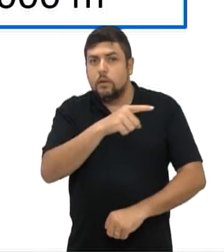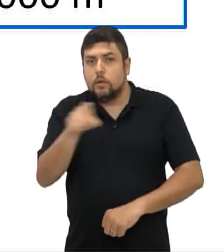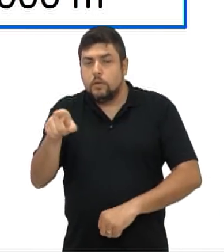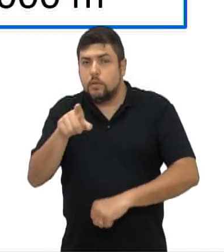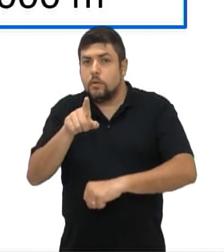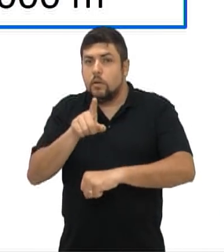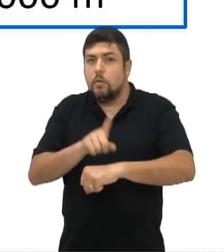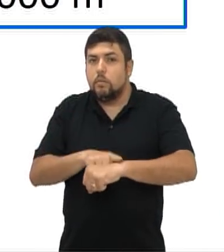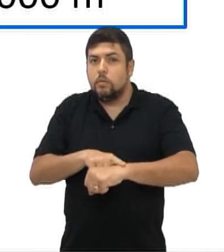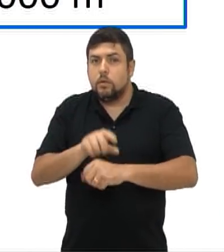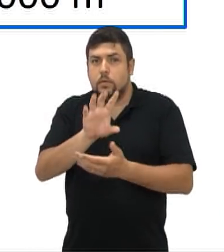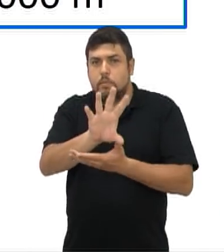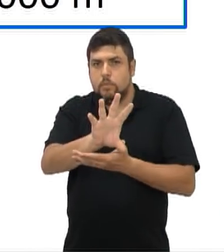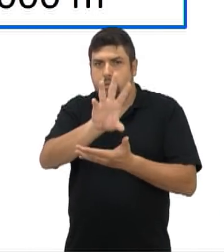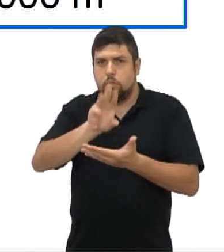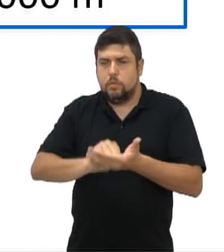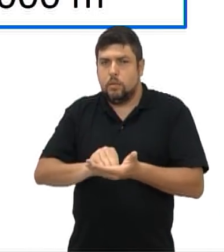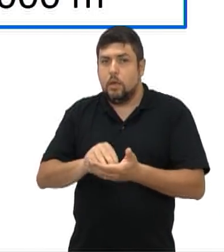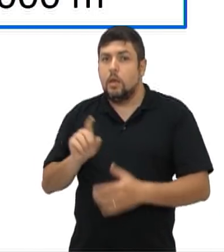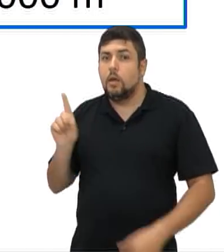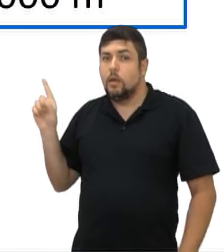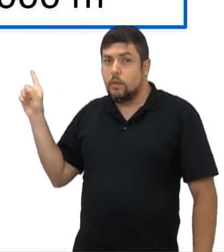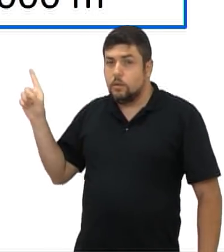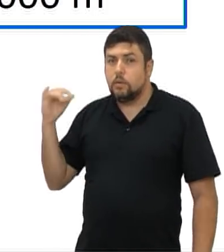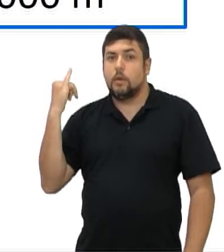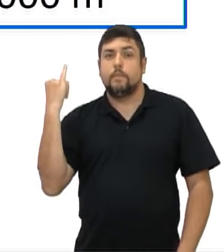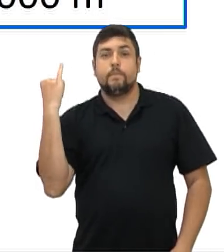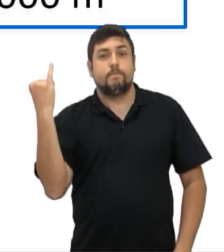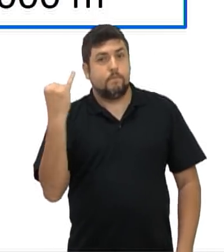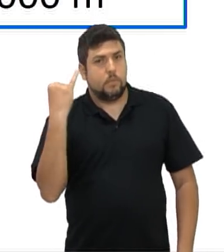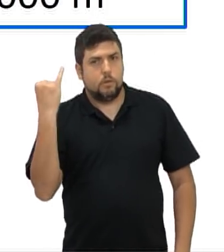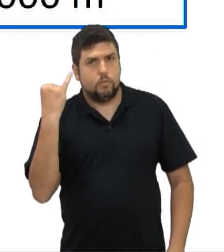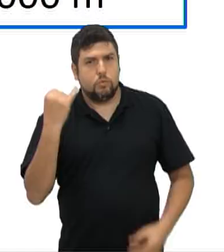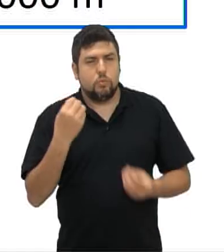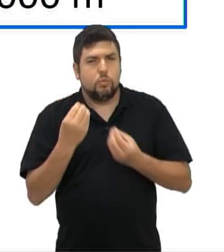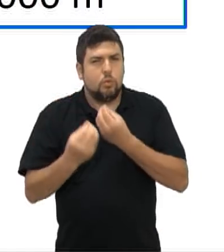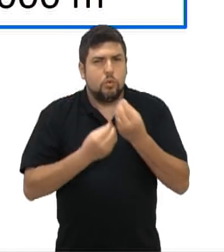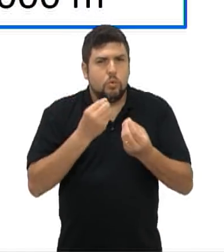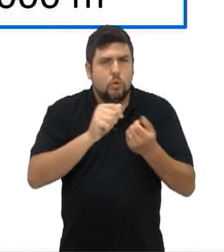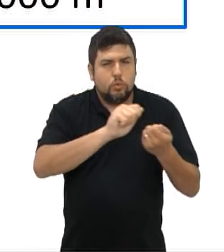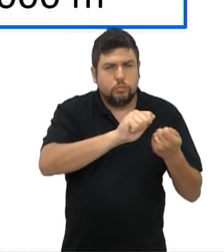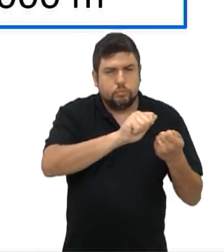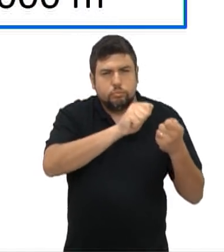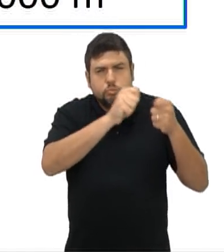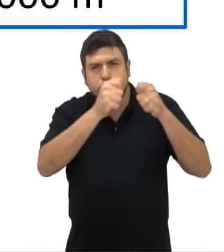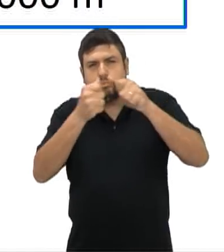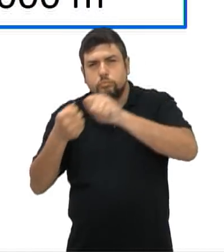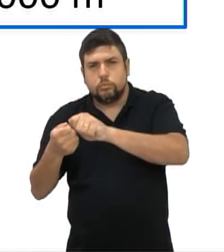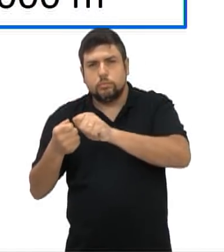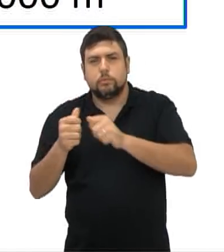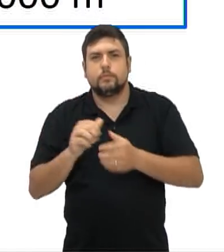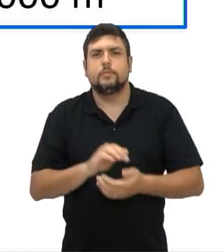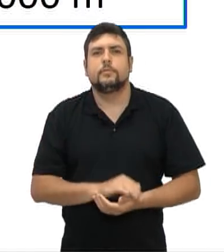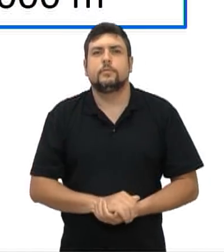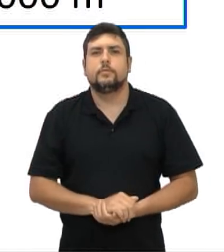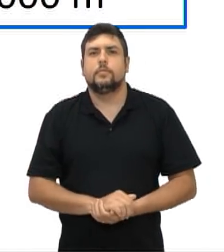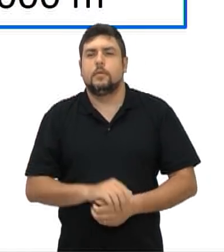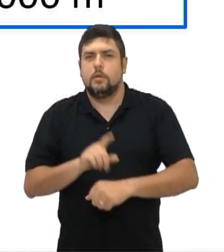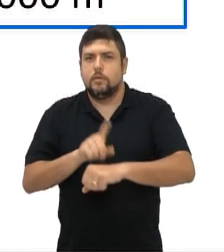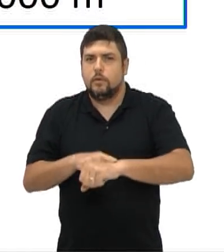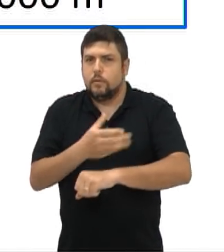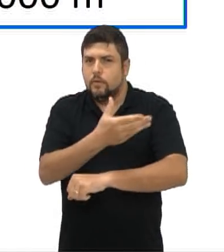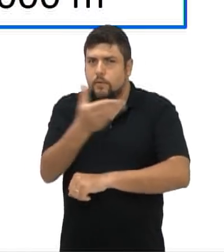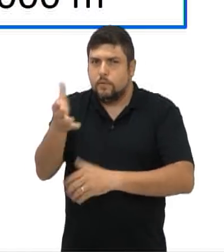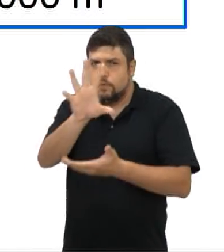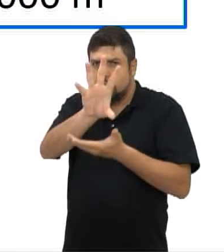são equivalências que são bem importantes para a gente poder pensar em transformações lá na frente nas próximas aulas. Tempo para